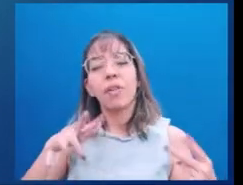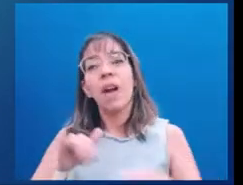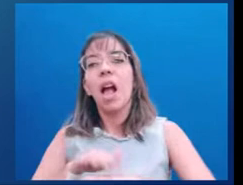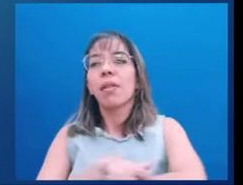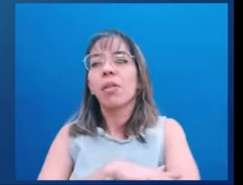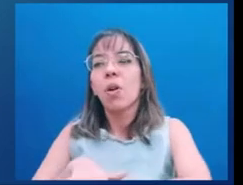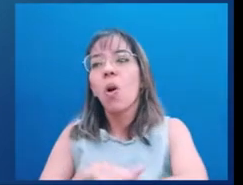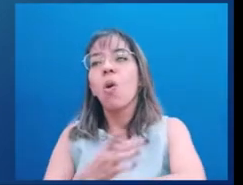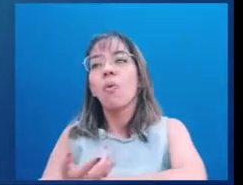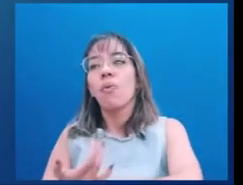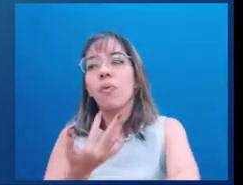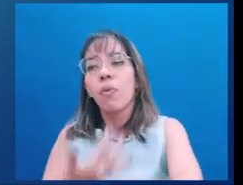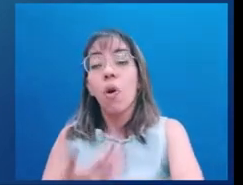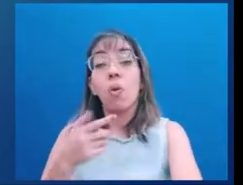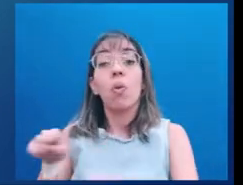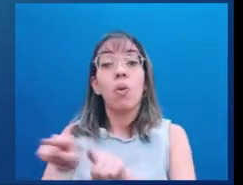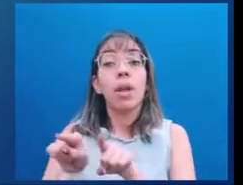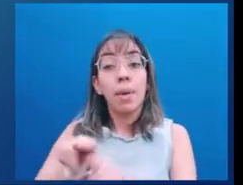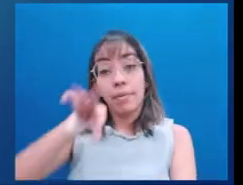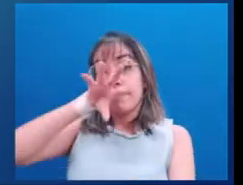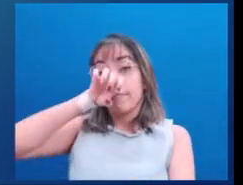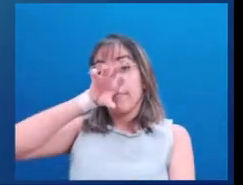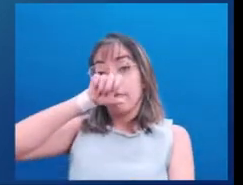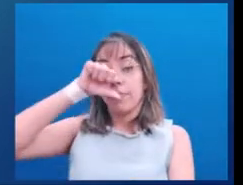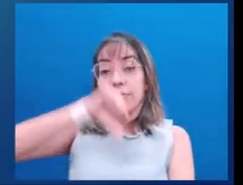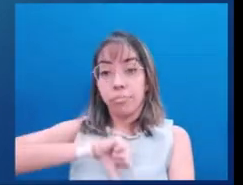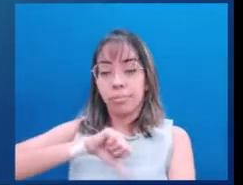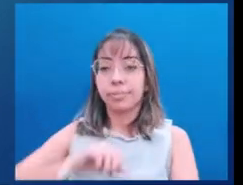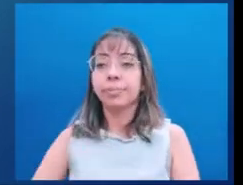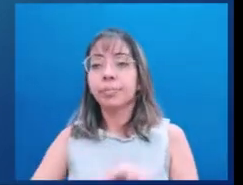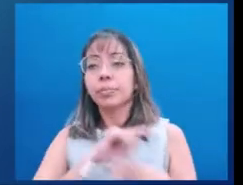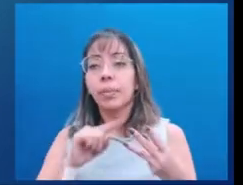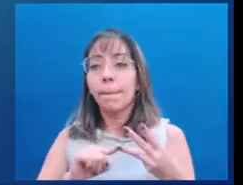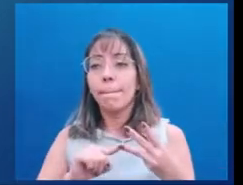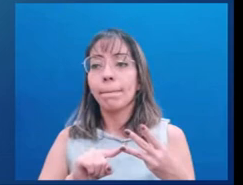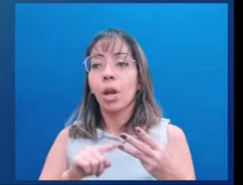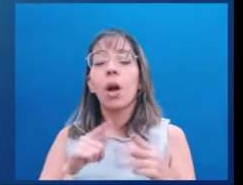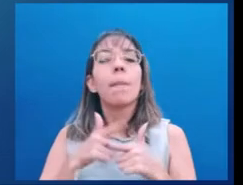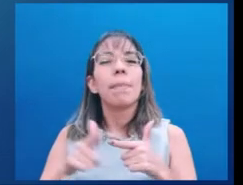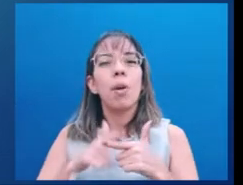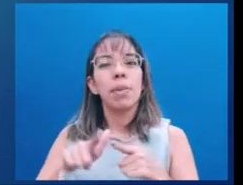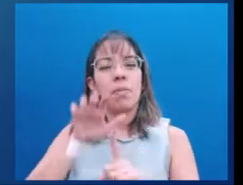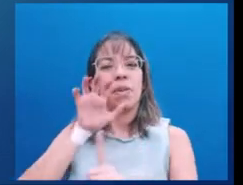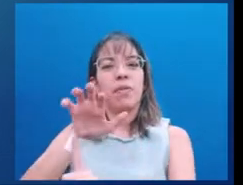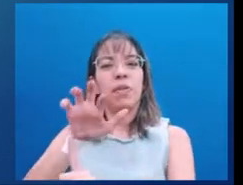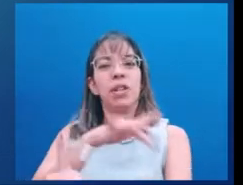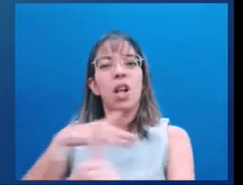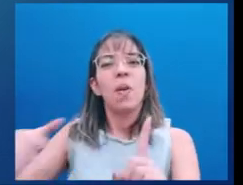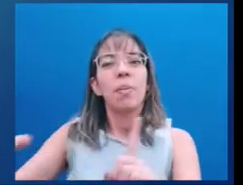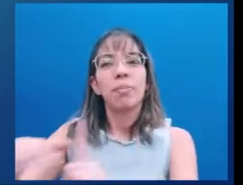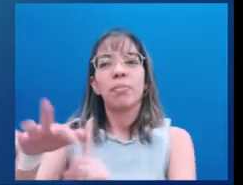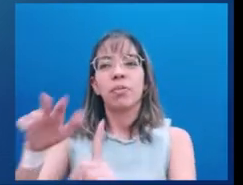Para a saúde, os irritantes, nocivos, corrosivos, mutagênicos e tóxicos. E para o meio ambiente, toxicidade aquática aguda.